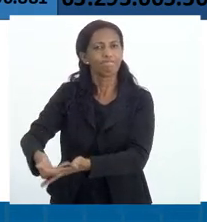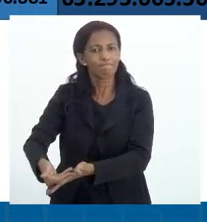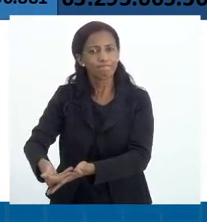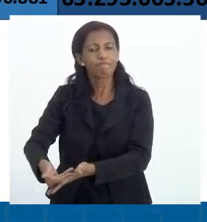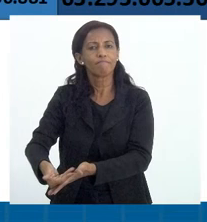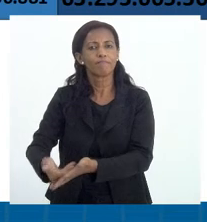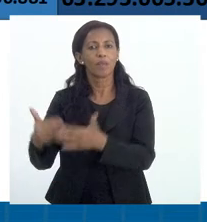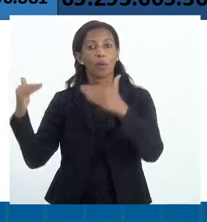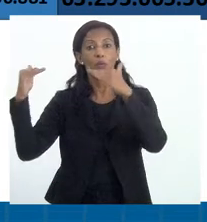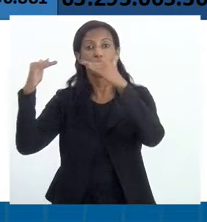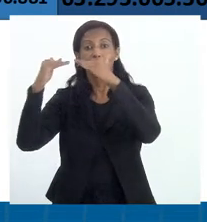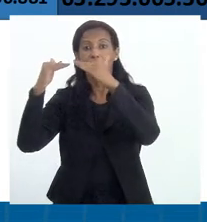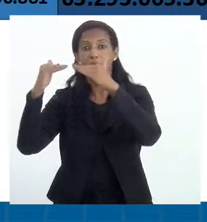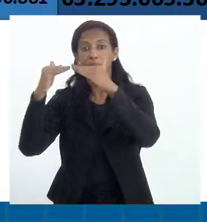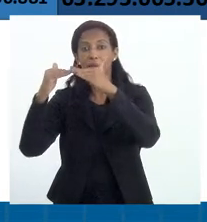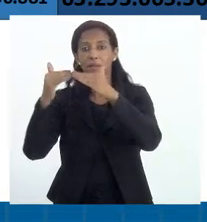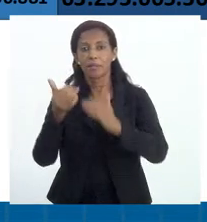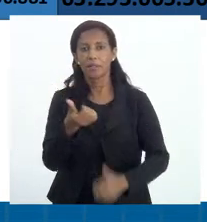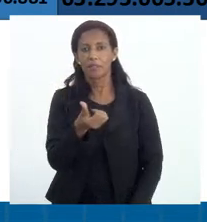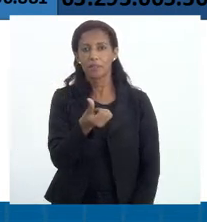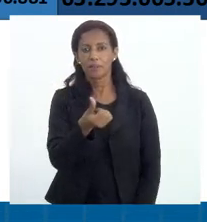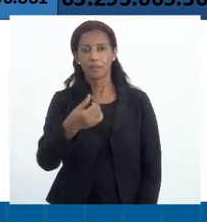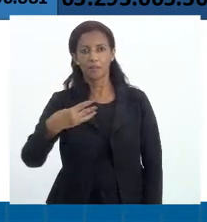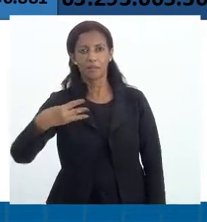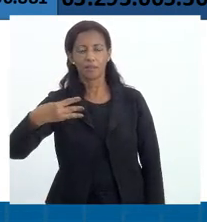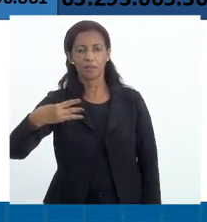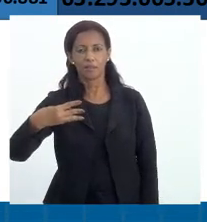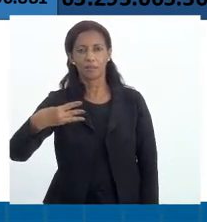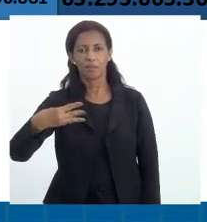um teto de 63...